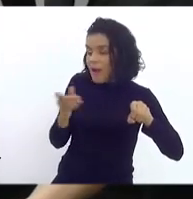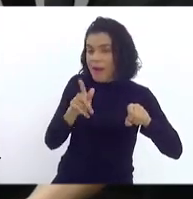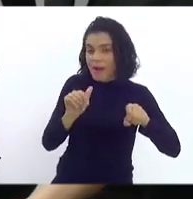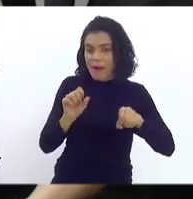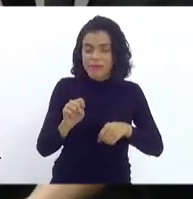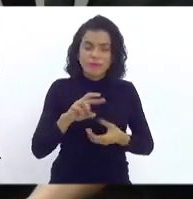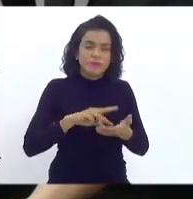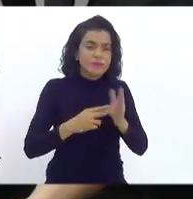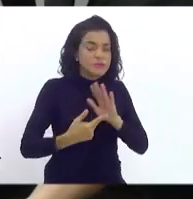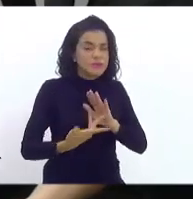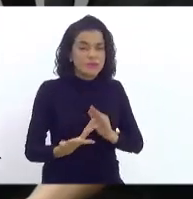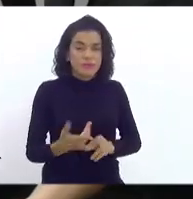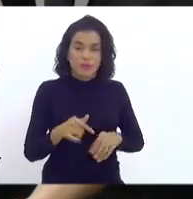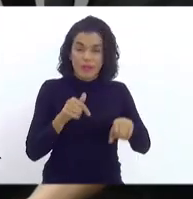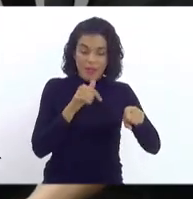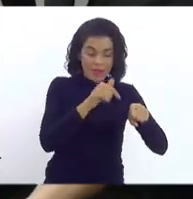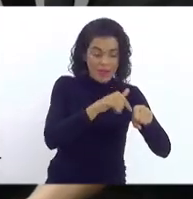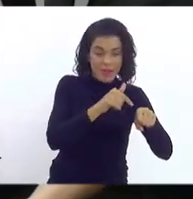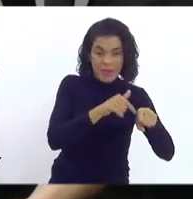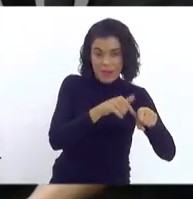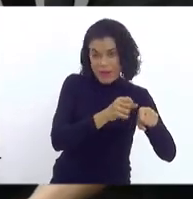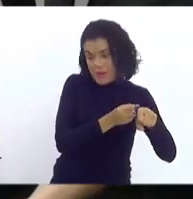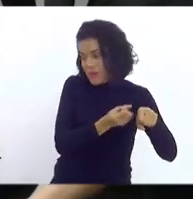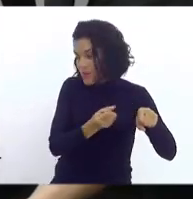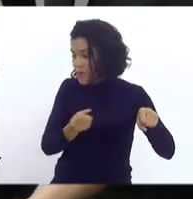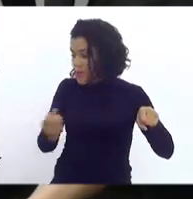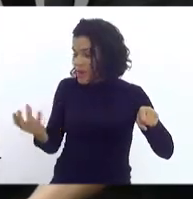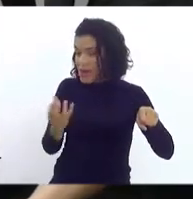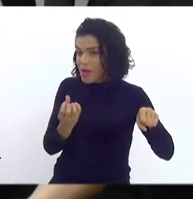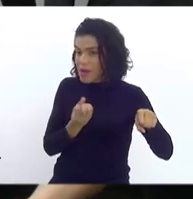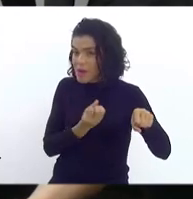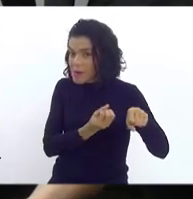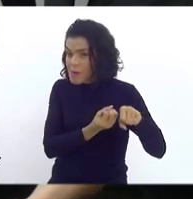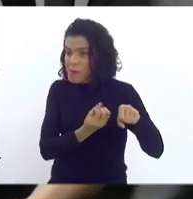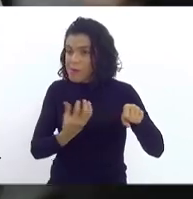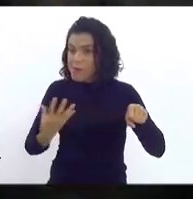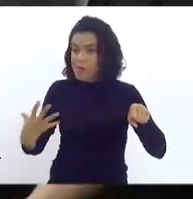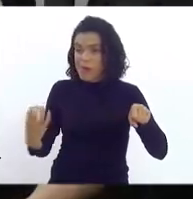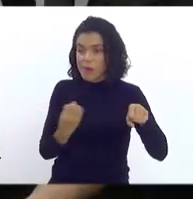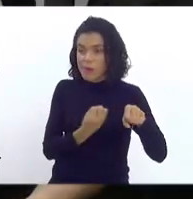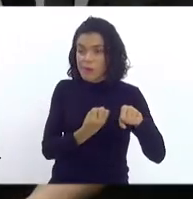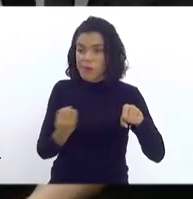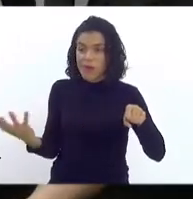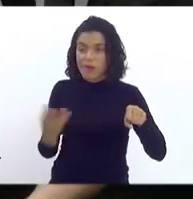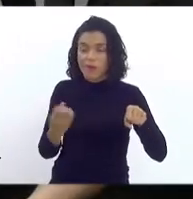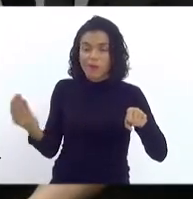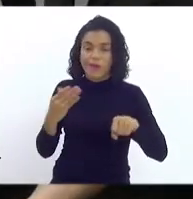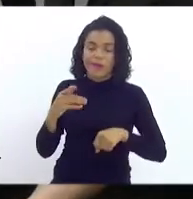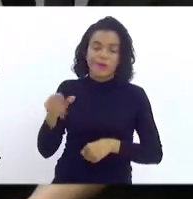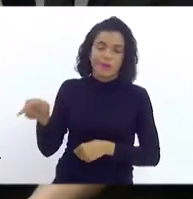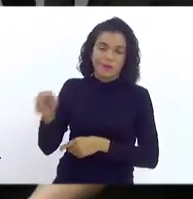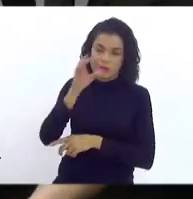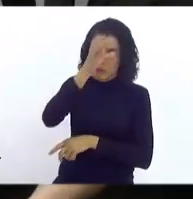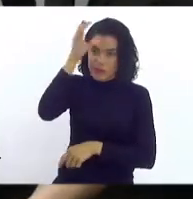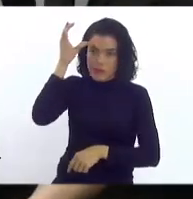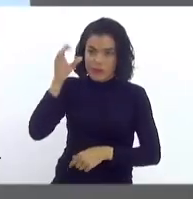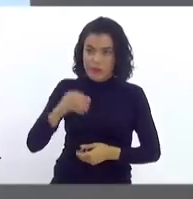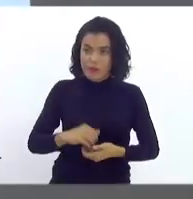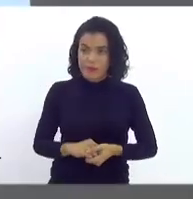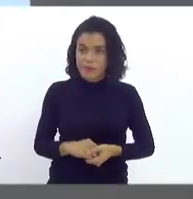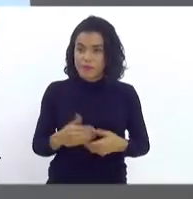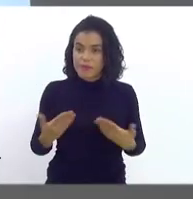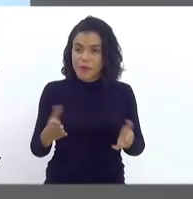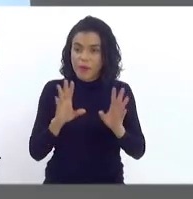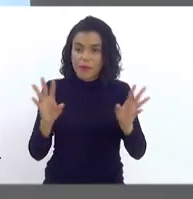Ou seja, do ponto do recebimento do transportador até a entrega do consumidor final. Bom,